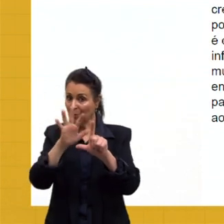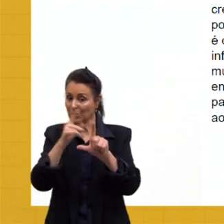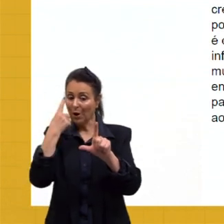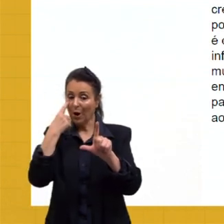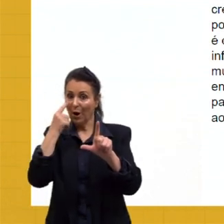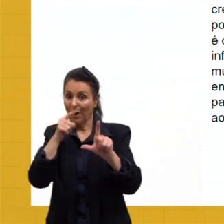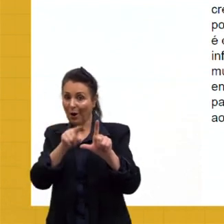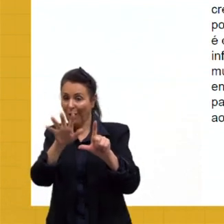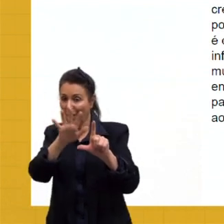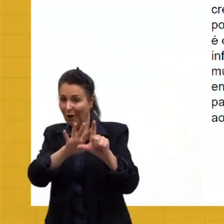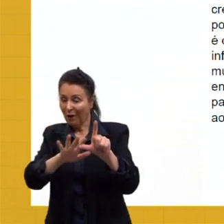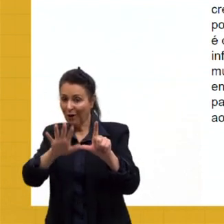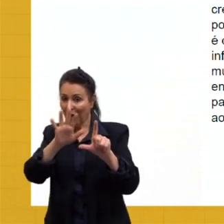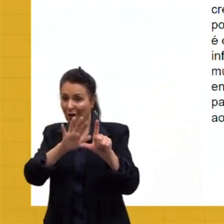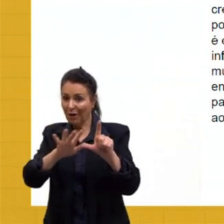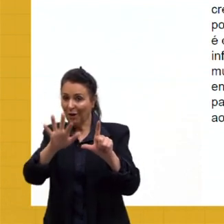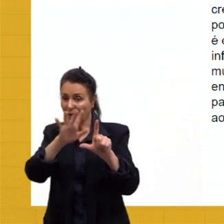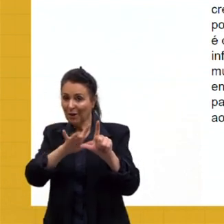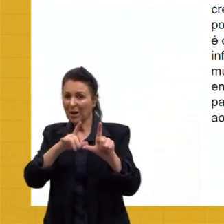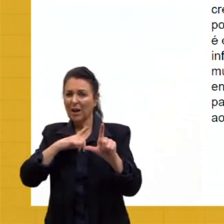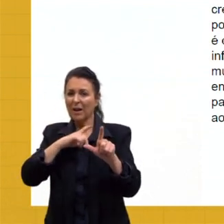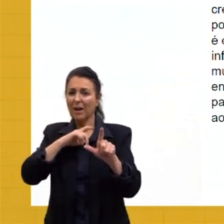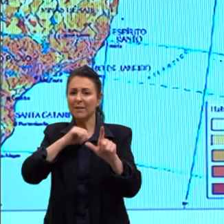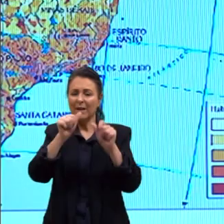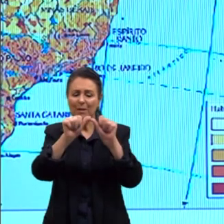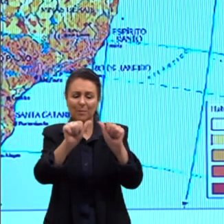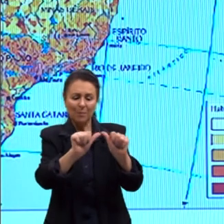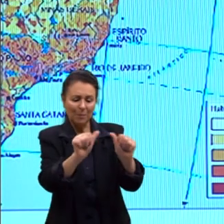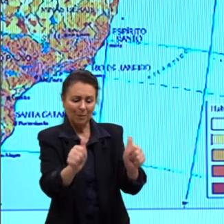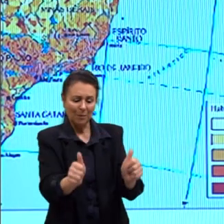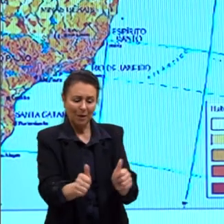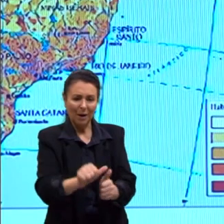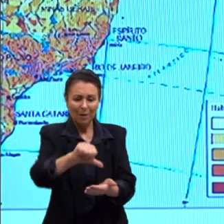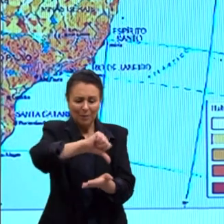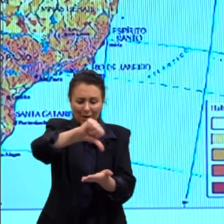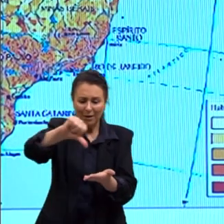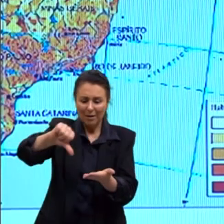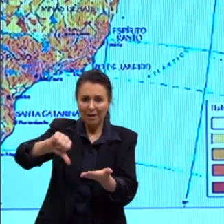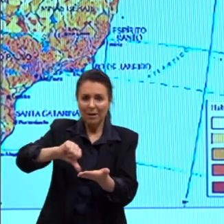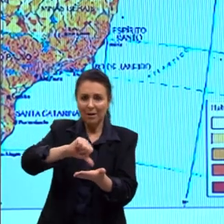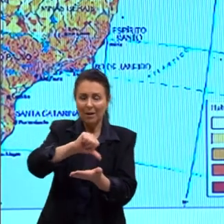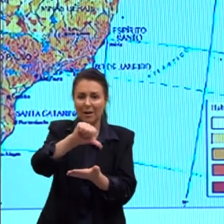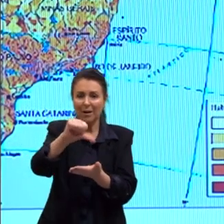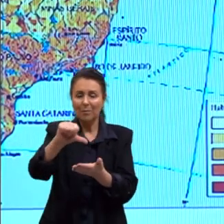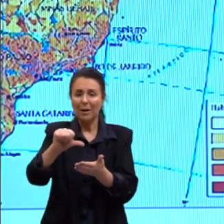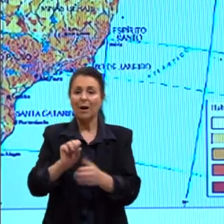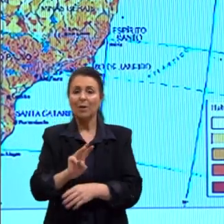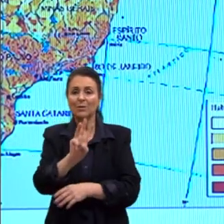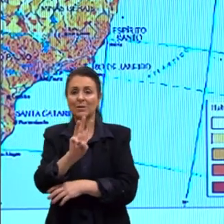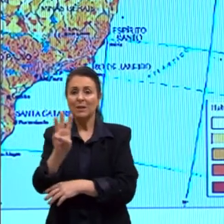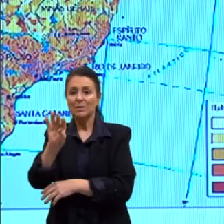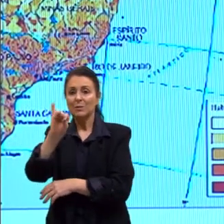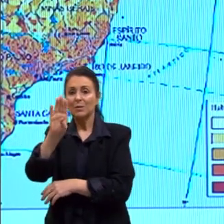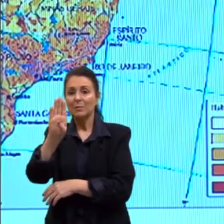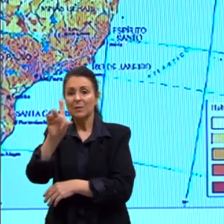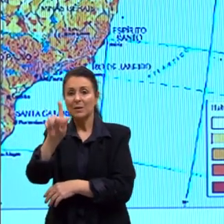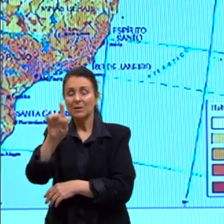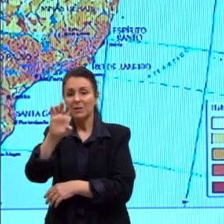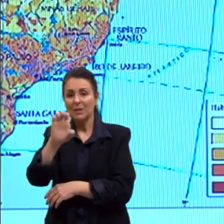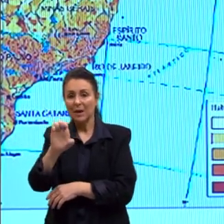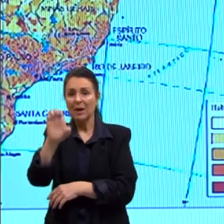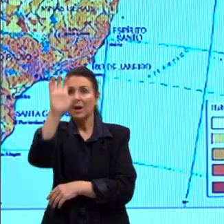vai vamos fazer tem mapas nesse nesse site né que é o site do IBGE é tem essa por